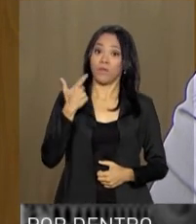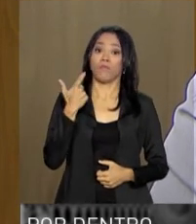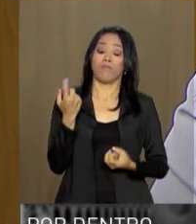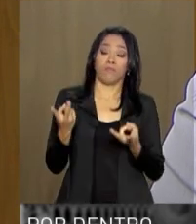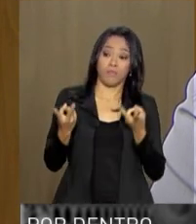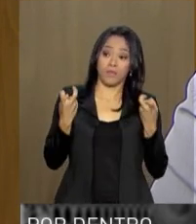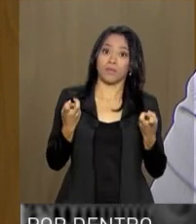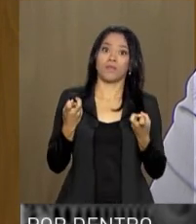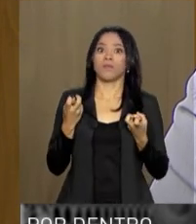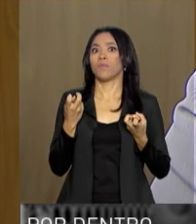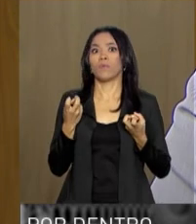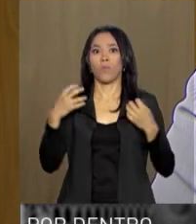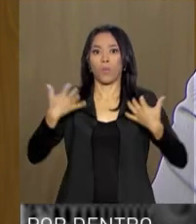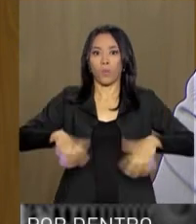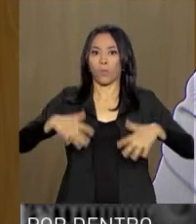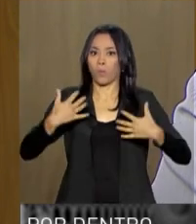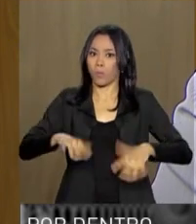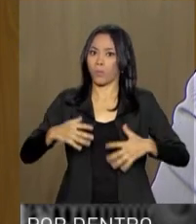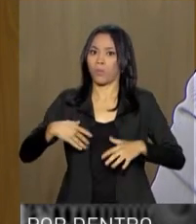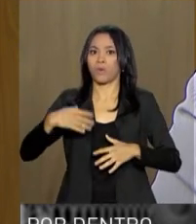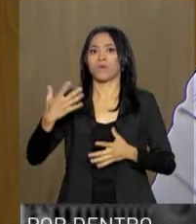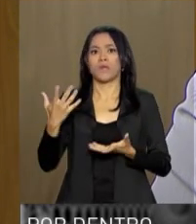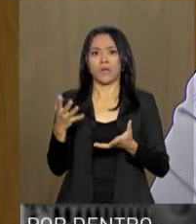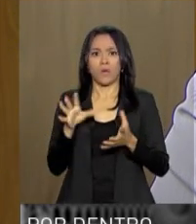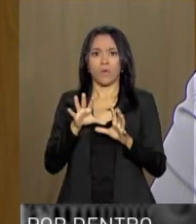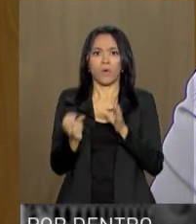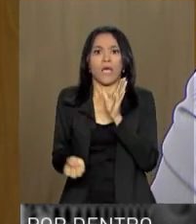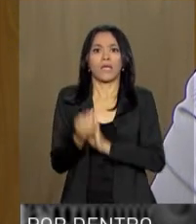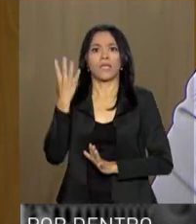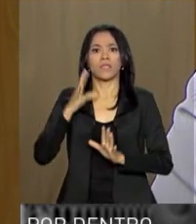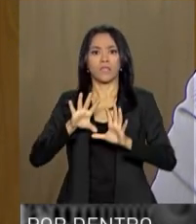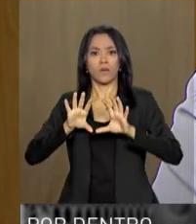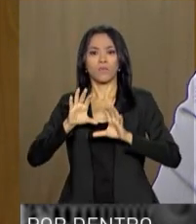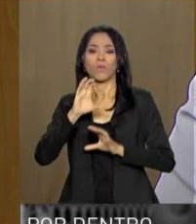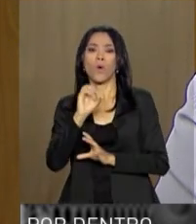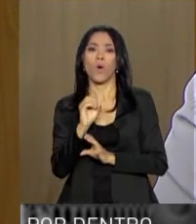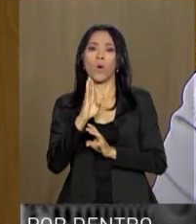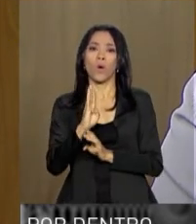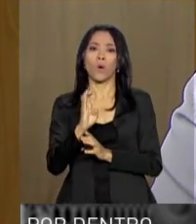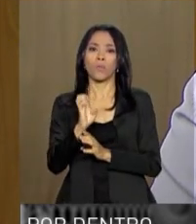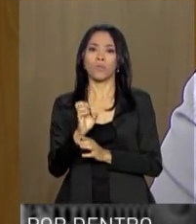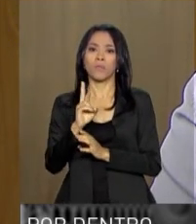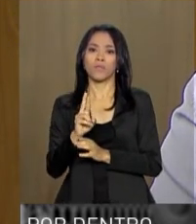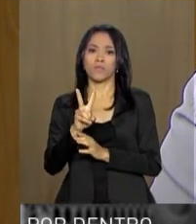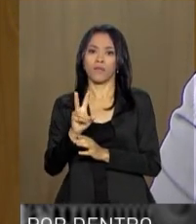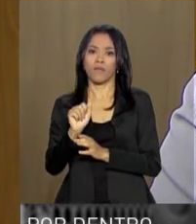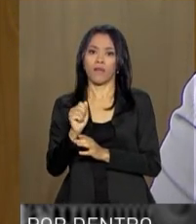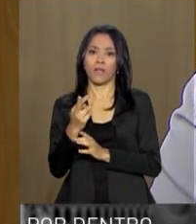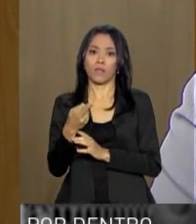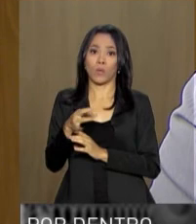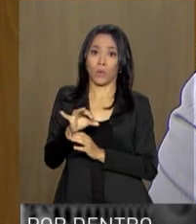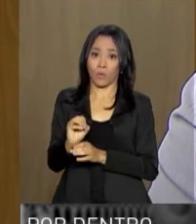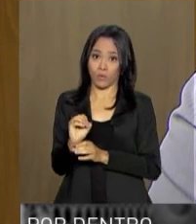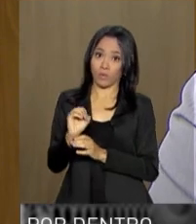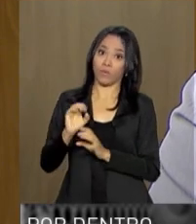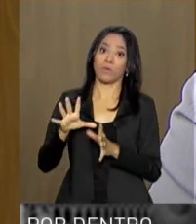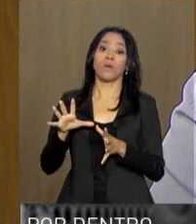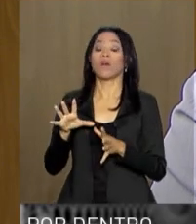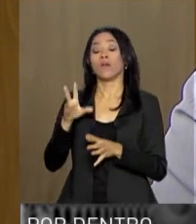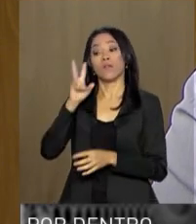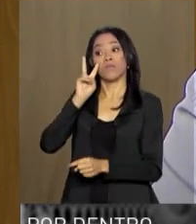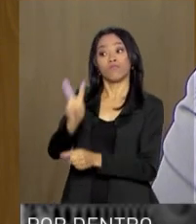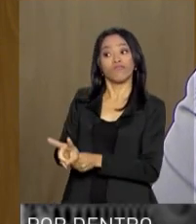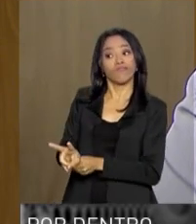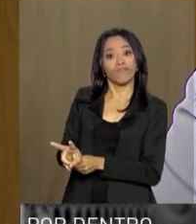do observatório dos direitos humanos durante a intervenção no rio de janeiro o objetivo é isso a garantia dos direitos de todos os